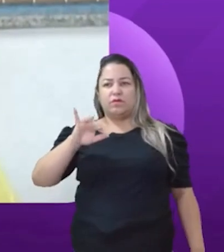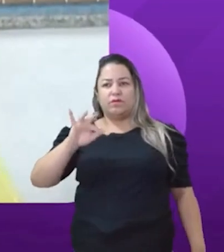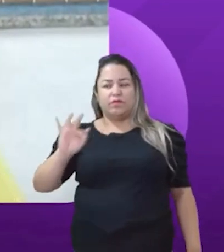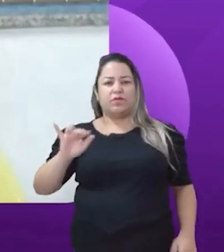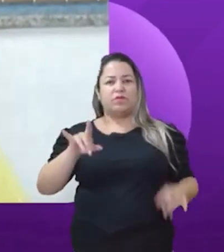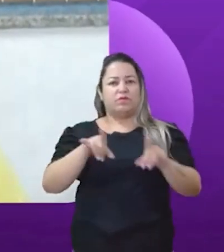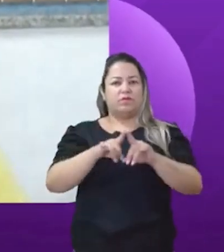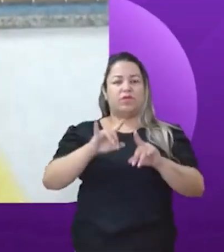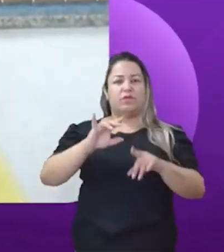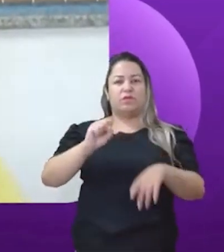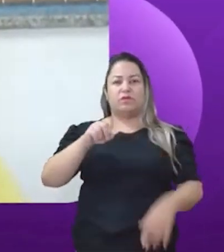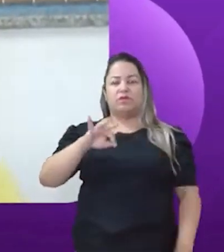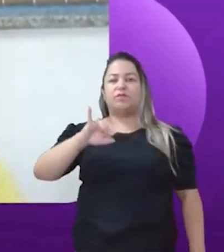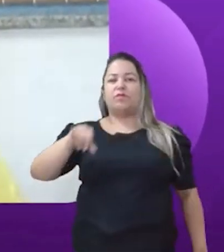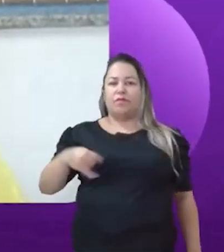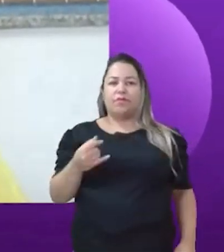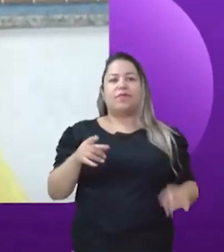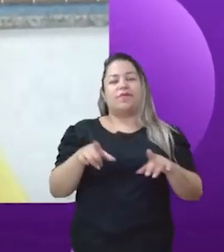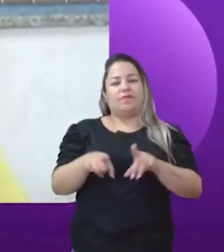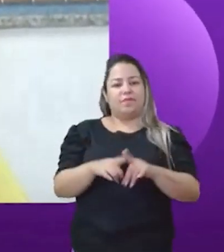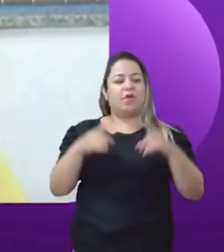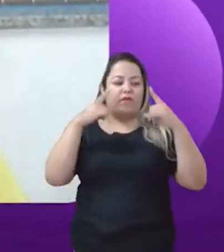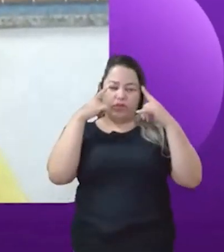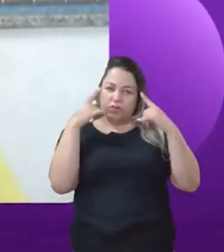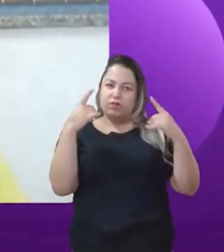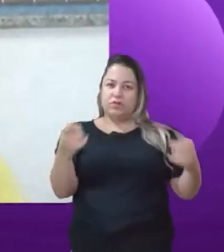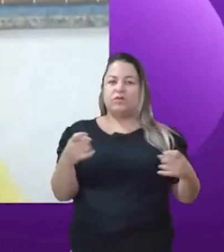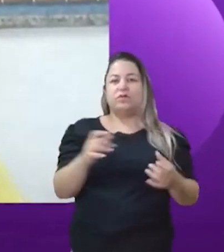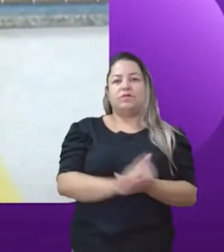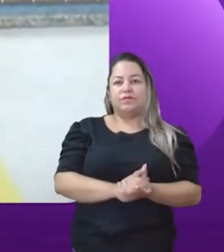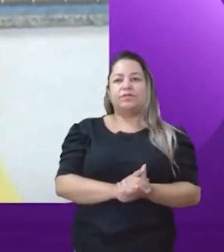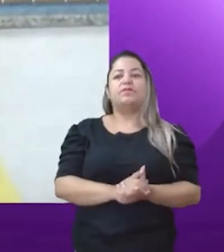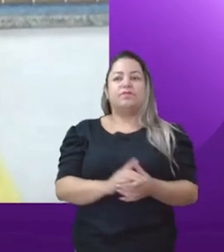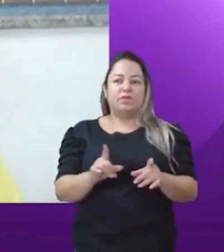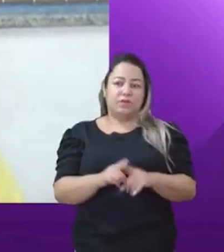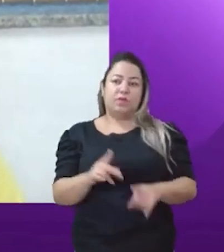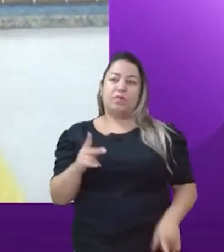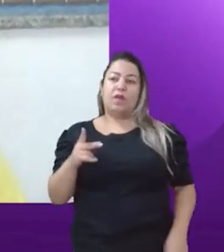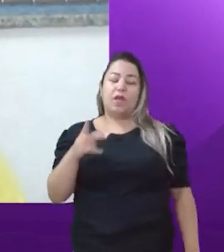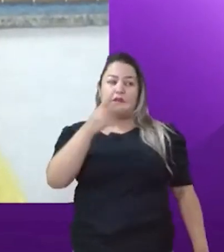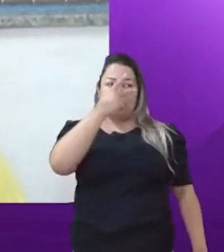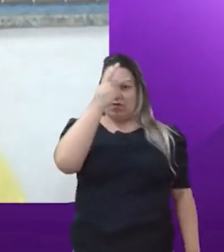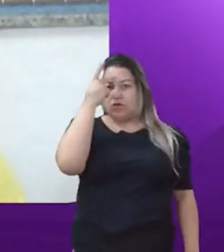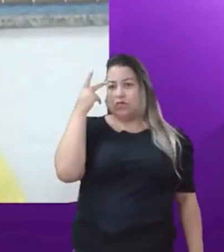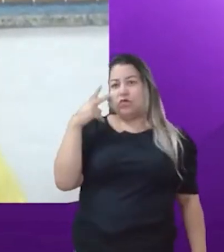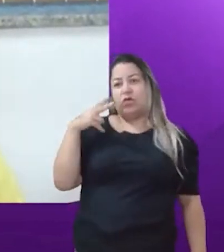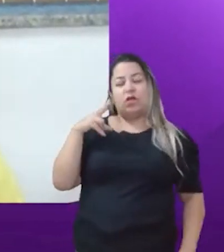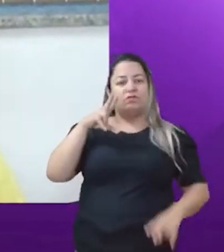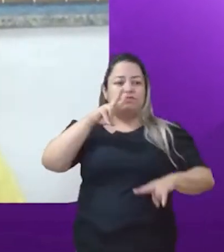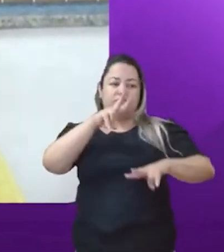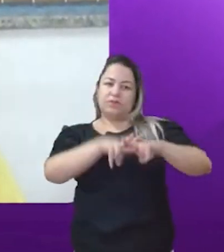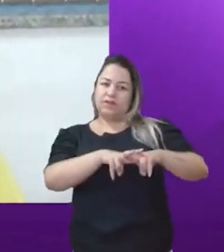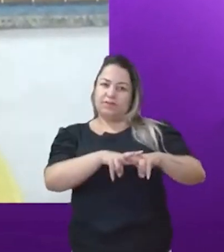contexto massivo e permanente de violações de direitos fundamentais e humanos de pessoas privadas de